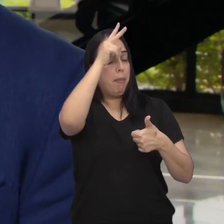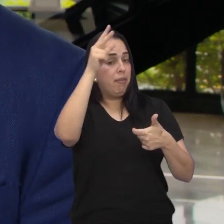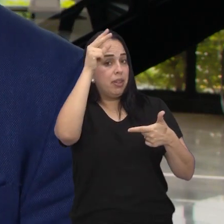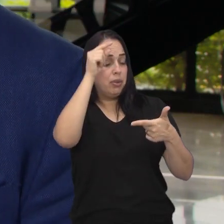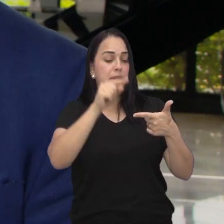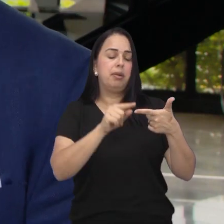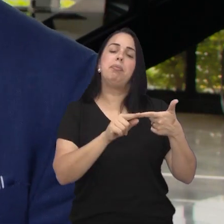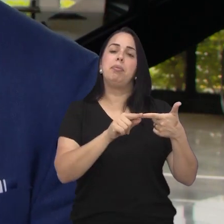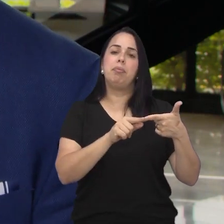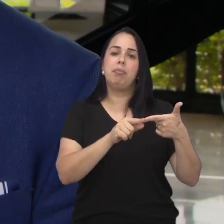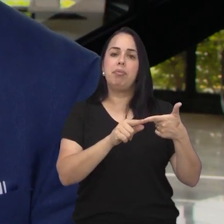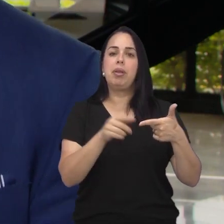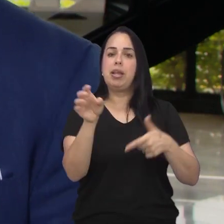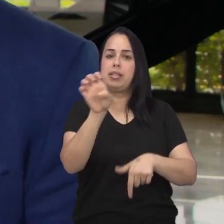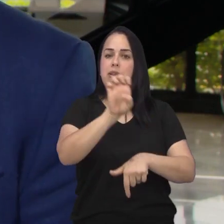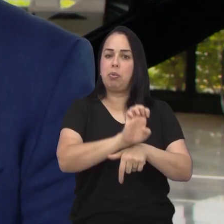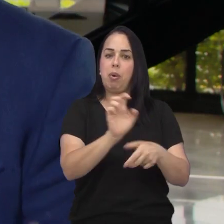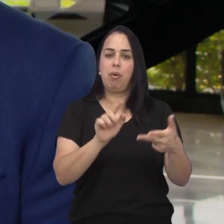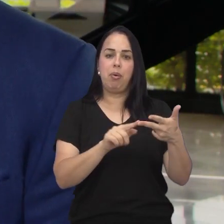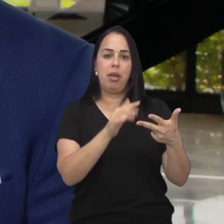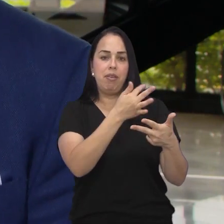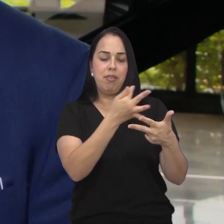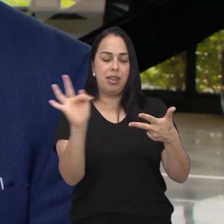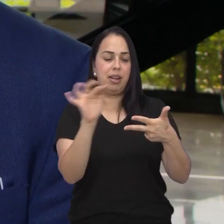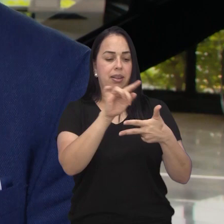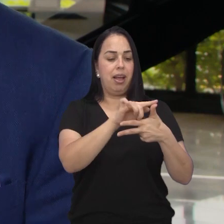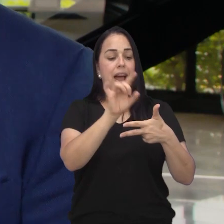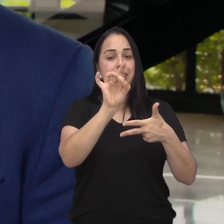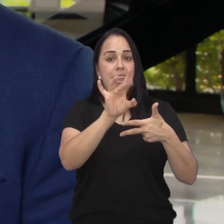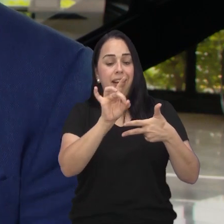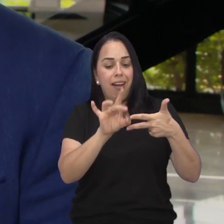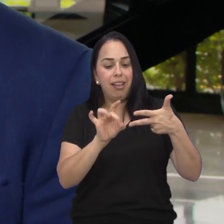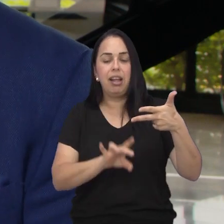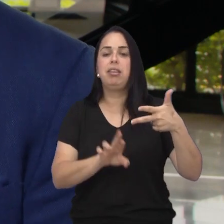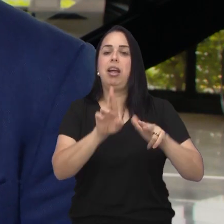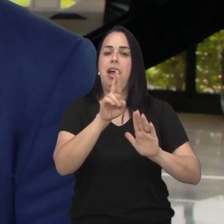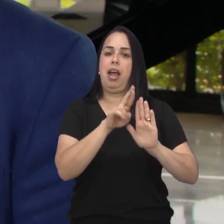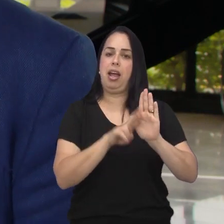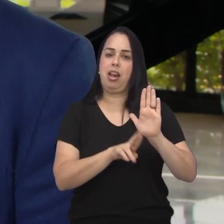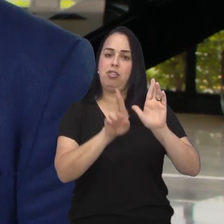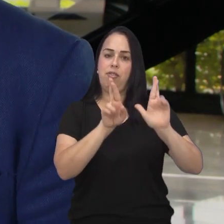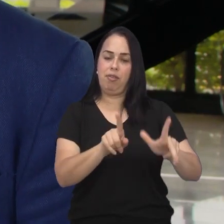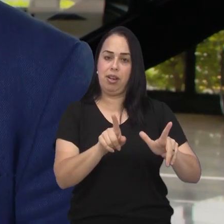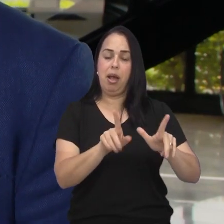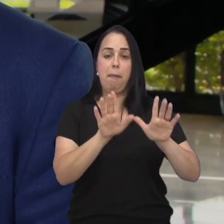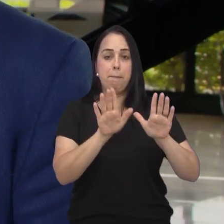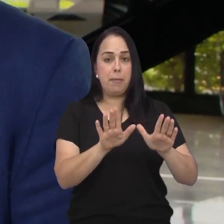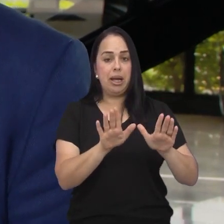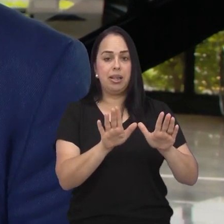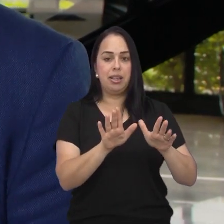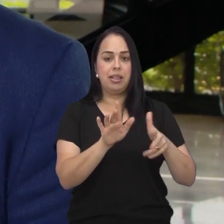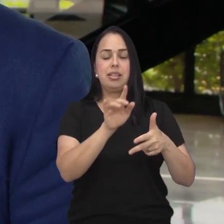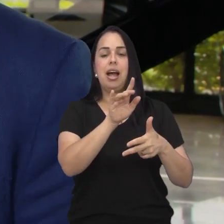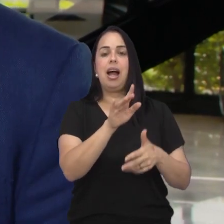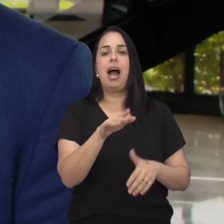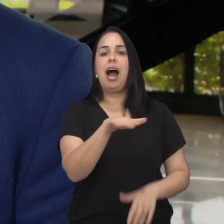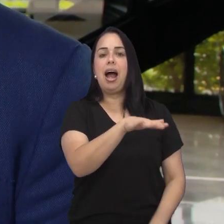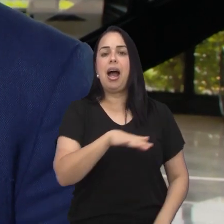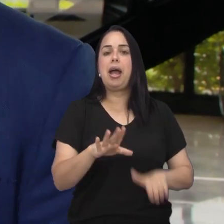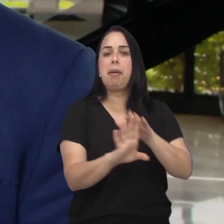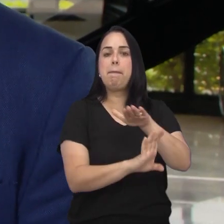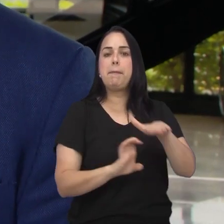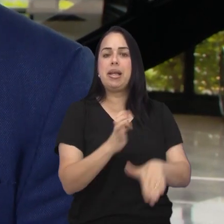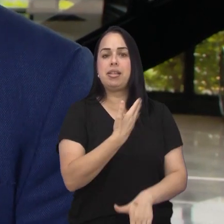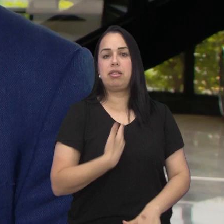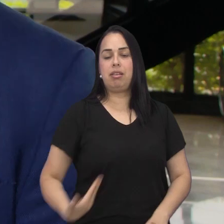municipal, estadual ou federal. E para cada uma dessas categorias eu tenho regras e processos que são diferentes. Mas basicamente a empresa